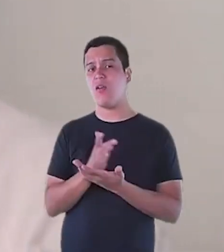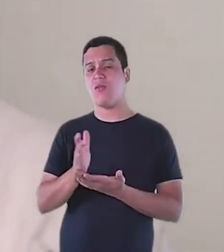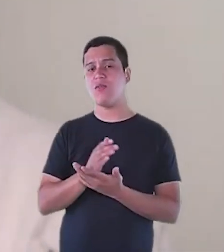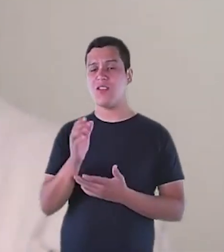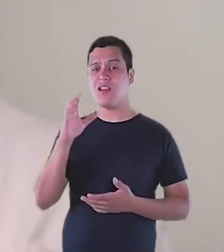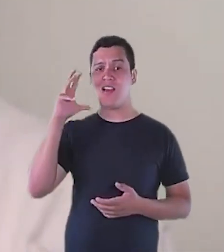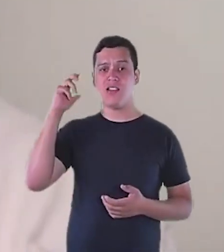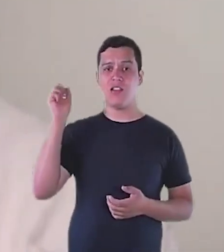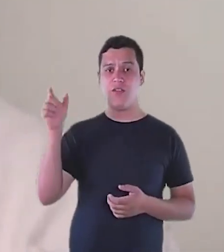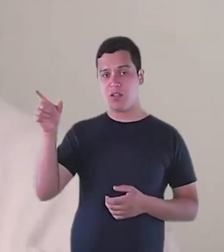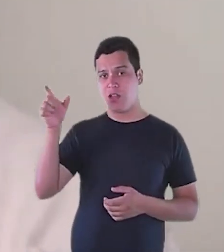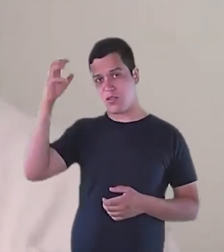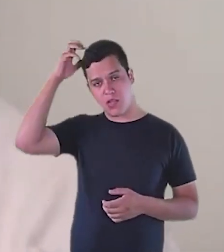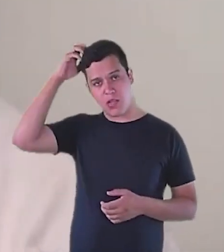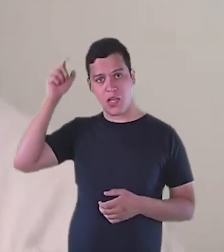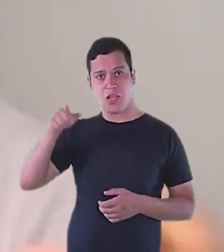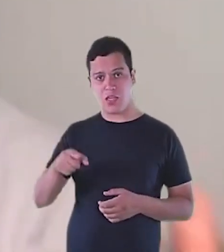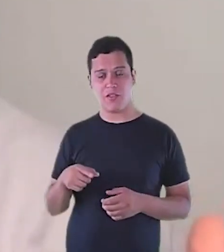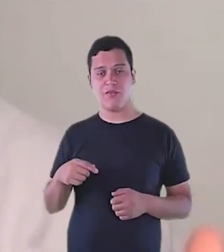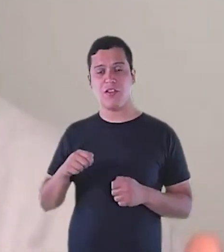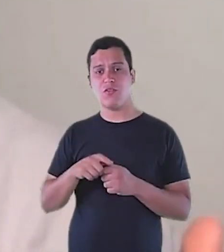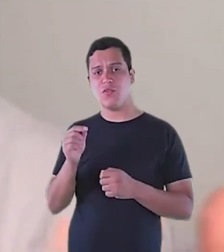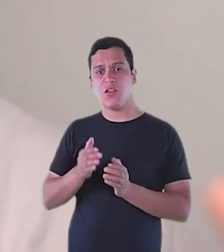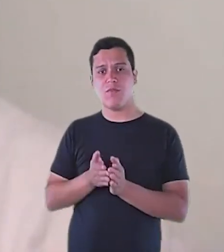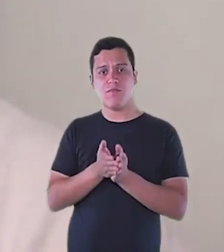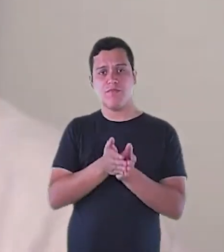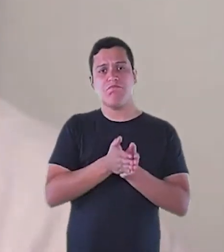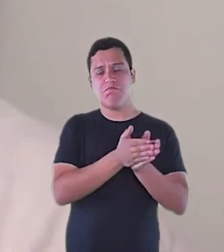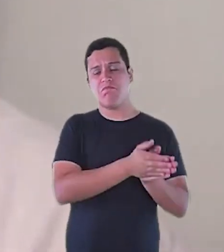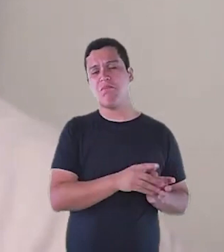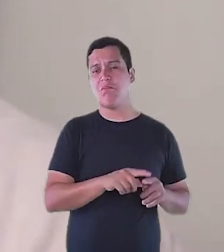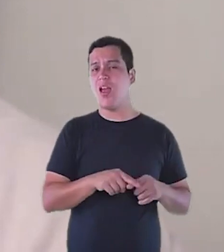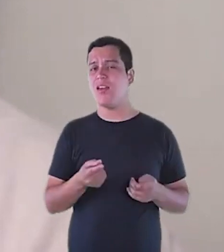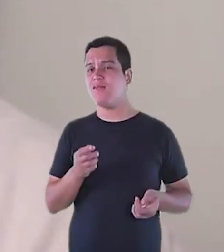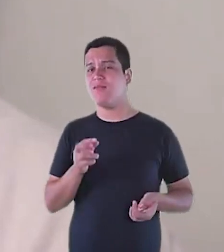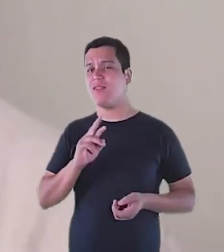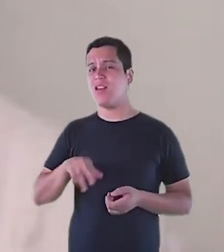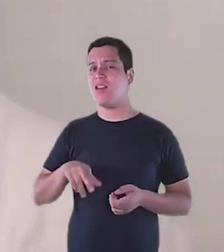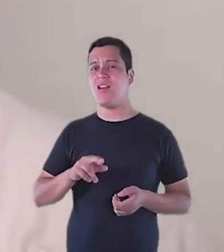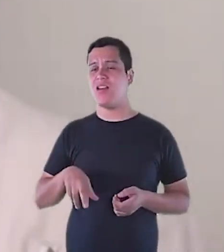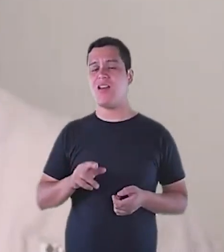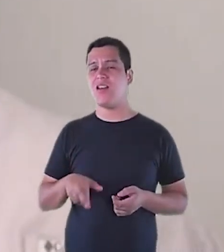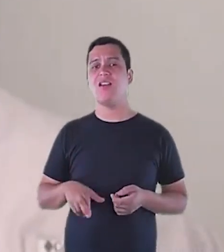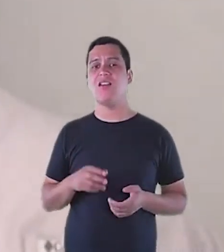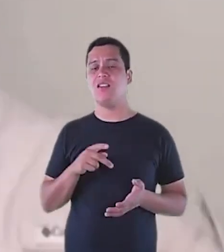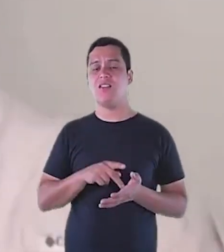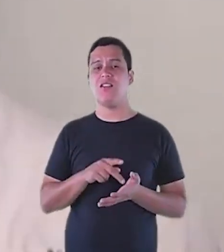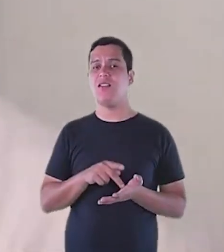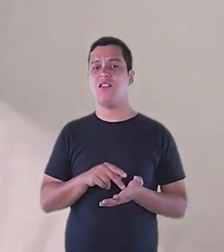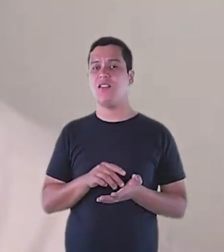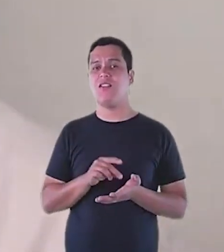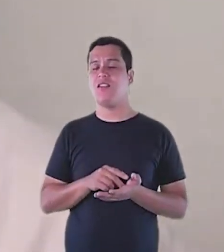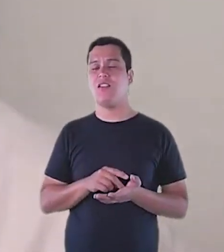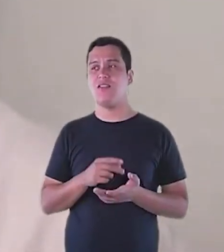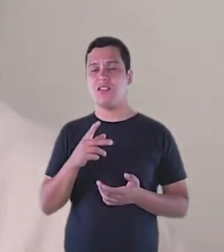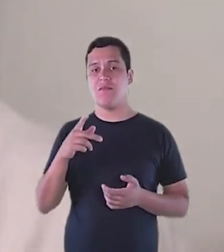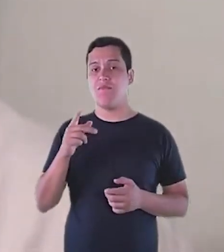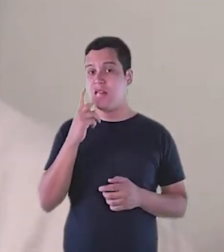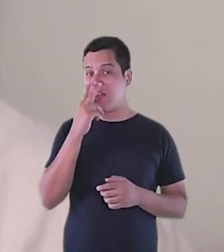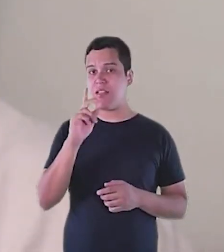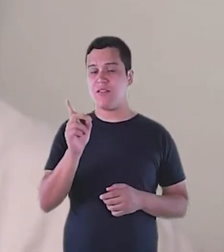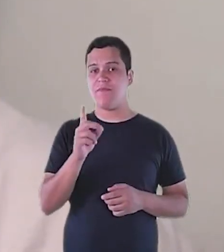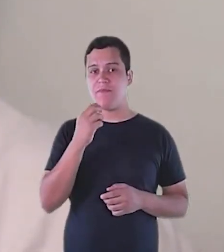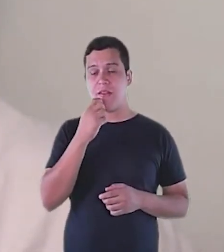navegou. Mas ele sempre foi considerado o patrono, né, das grandes navegações, da expansão portuguesa no